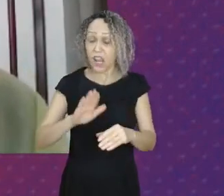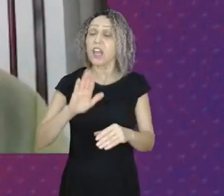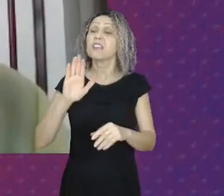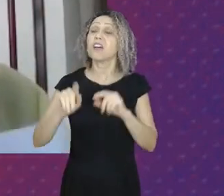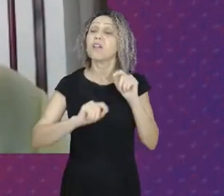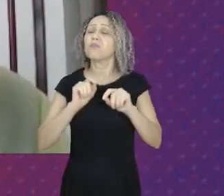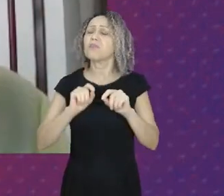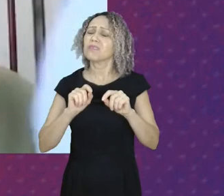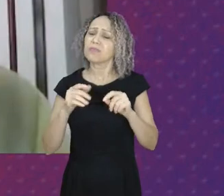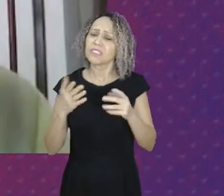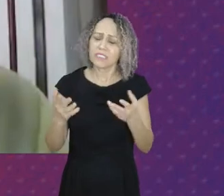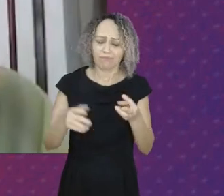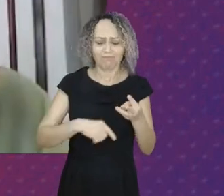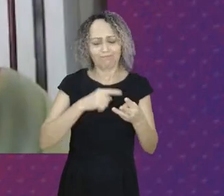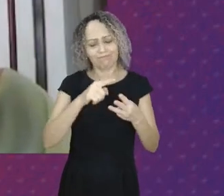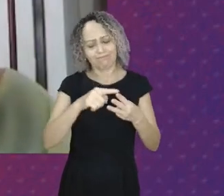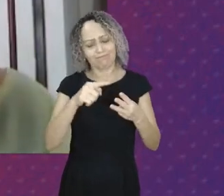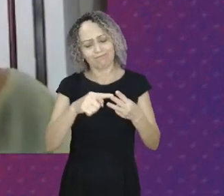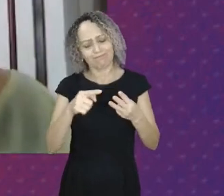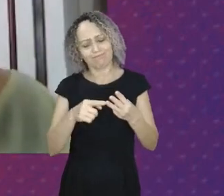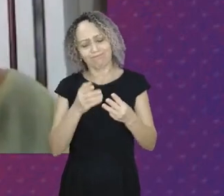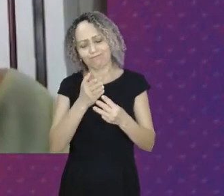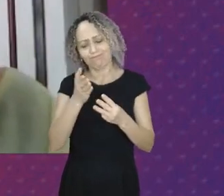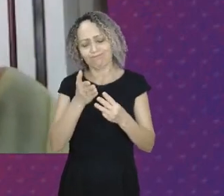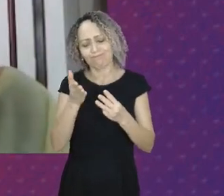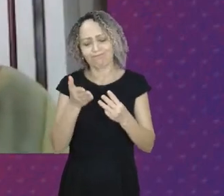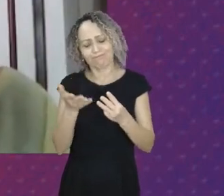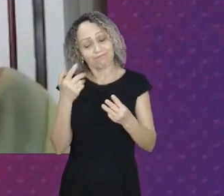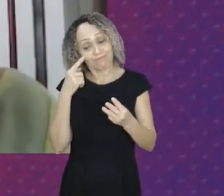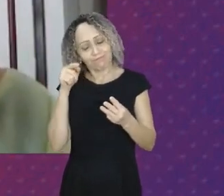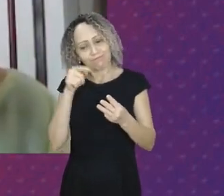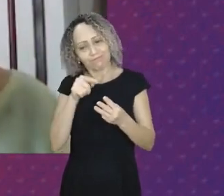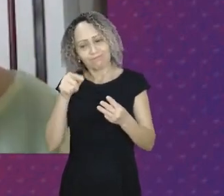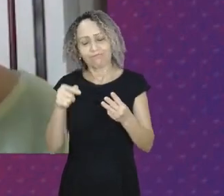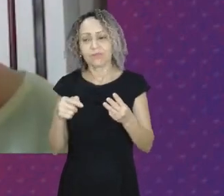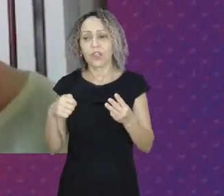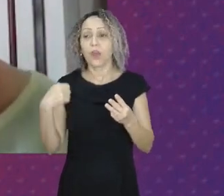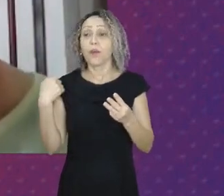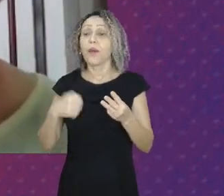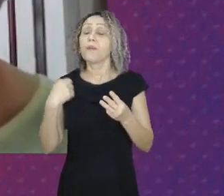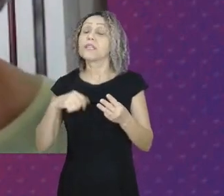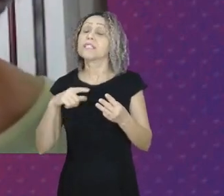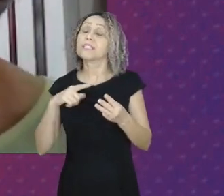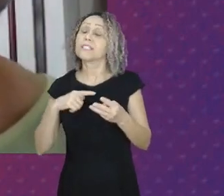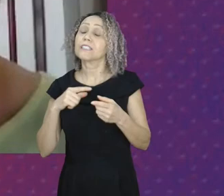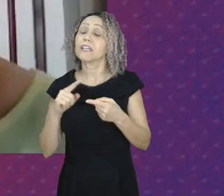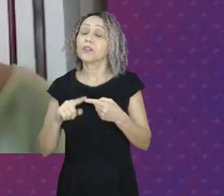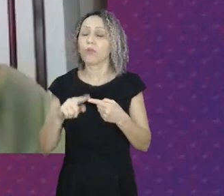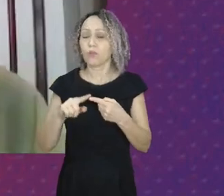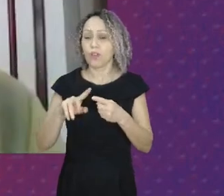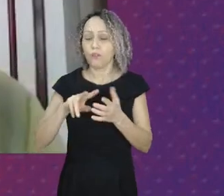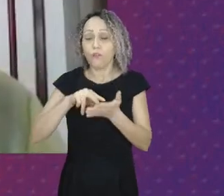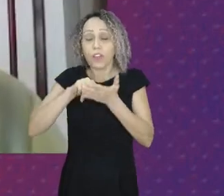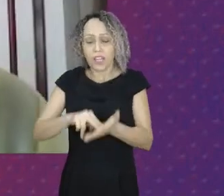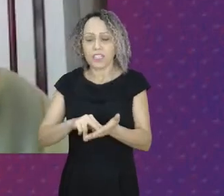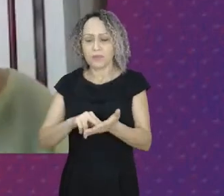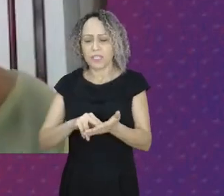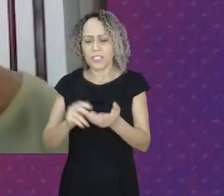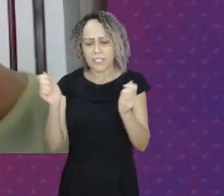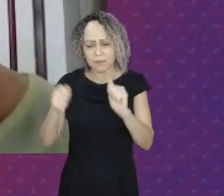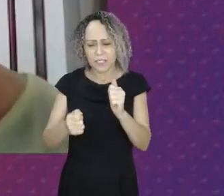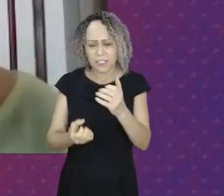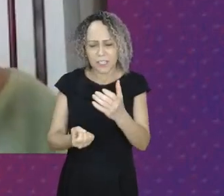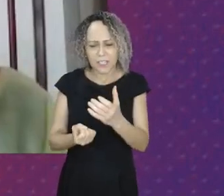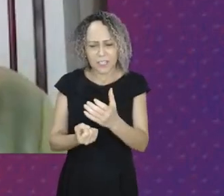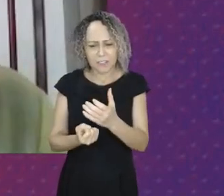relação a 3 eixos, vamos chamar assim, né? É preciso que haja um fortalecimento da capacidade produtiva na